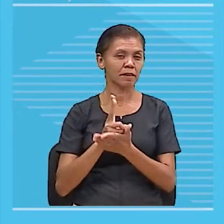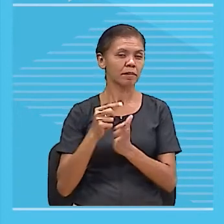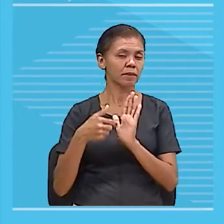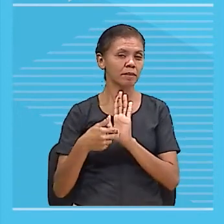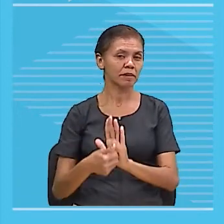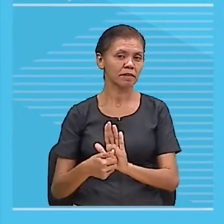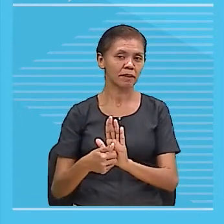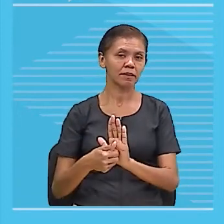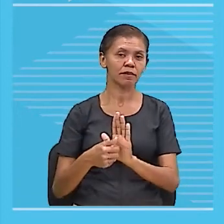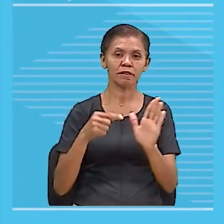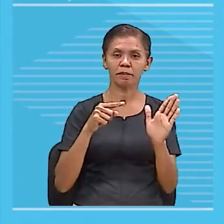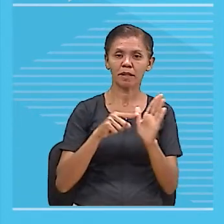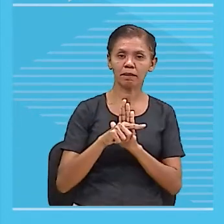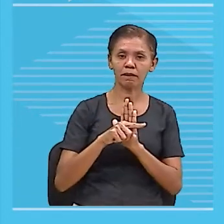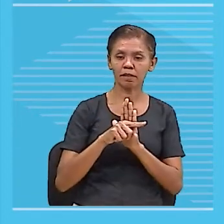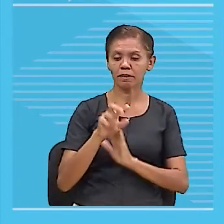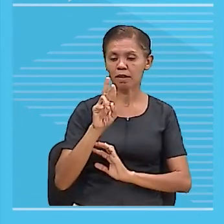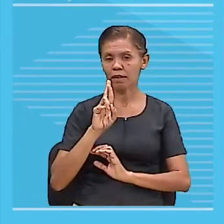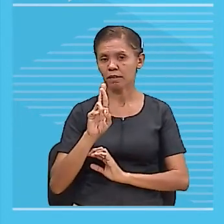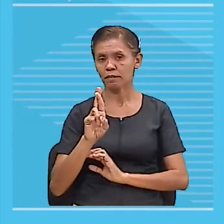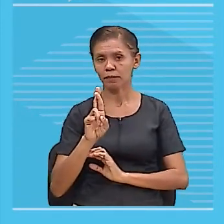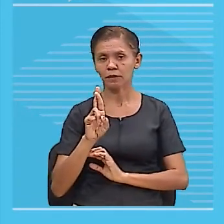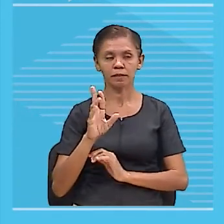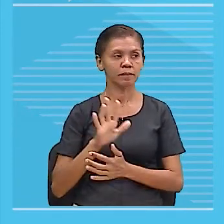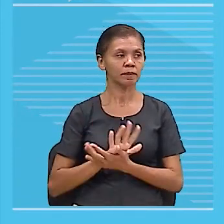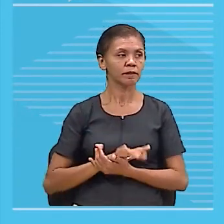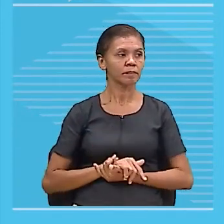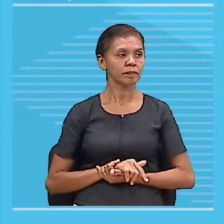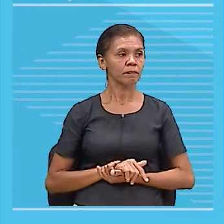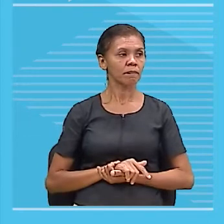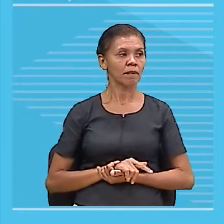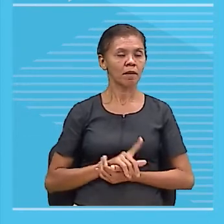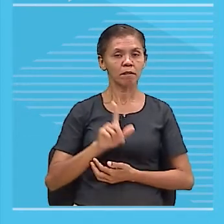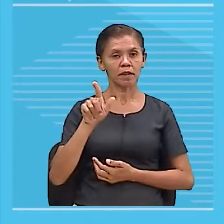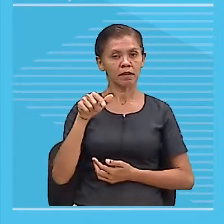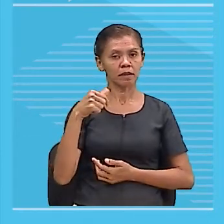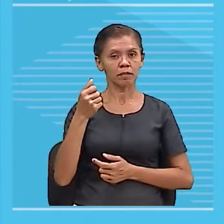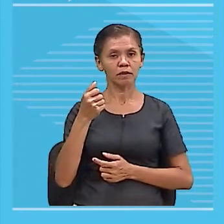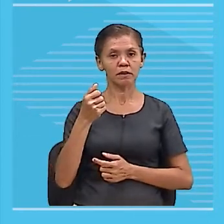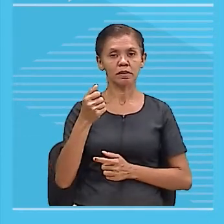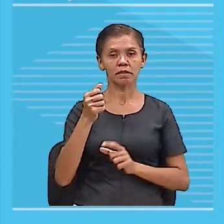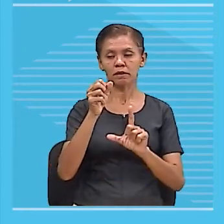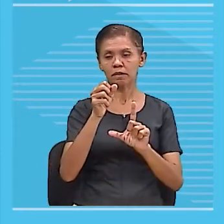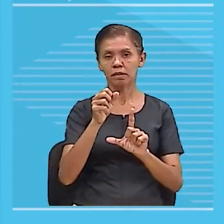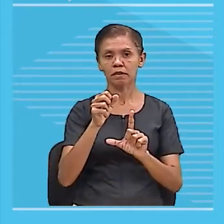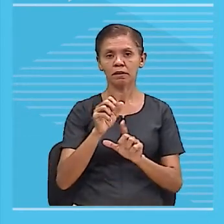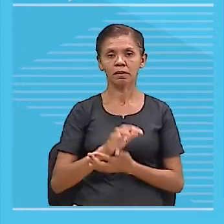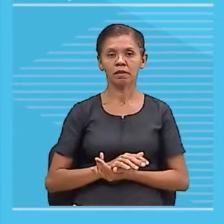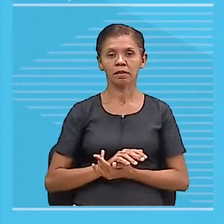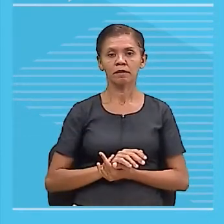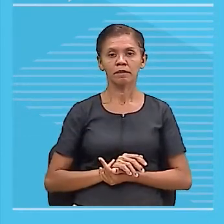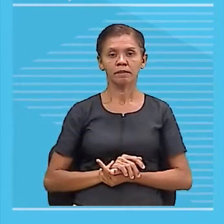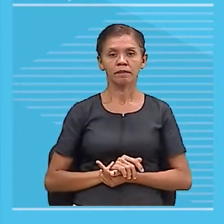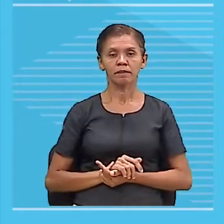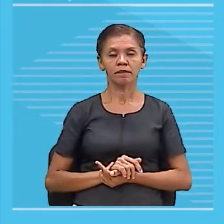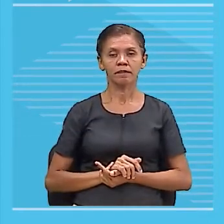né? Para que vocês possam depois acessar essa aula e observar as questões